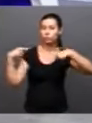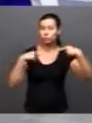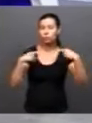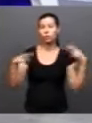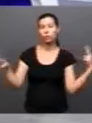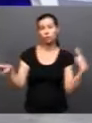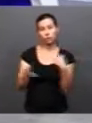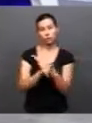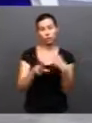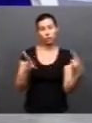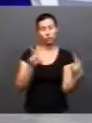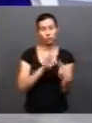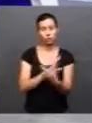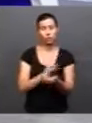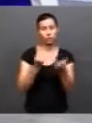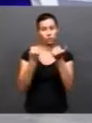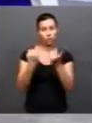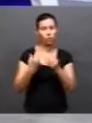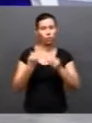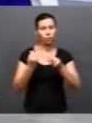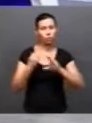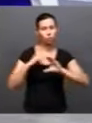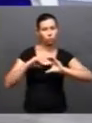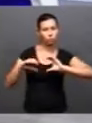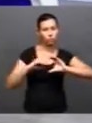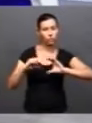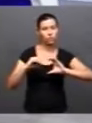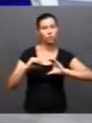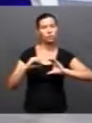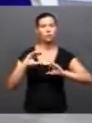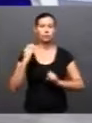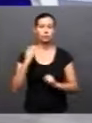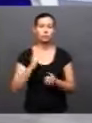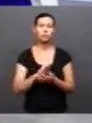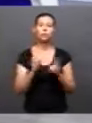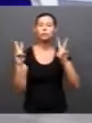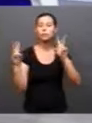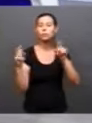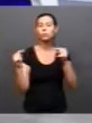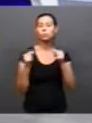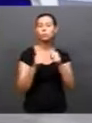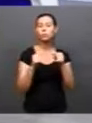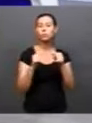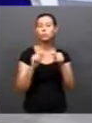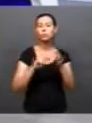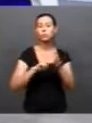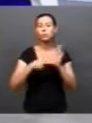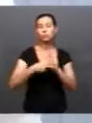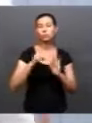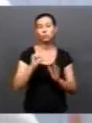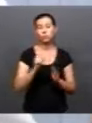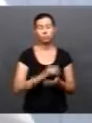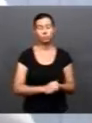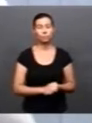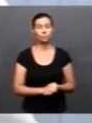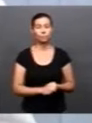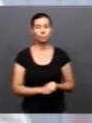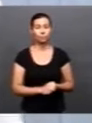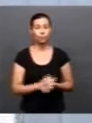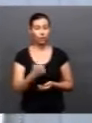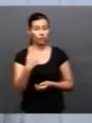nossa prosa sobre o Comunica Ciência. Como é que esse tema, o que significa? Então, na verdade, eu e Simone, nós